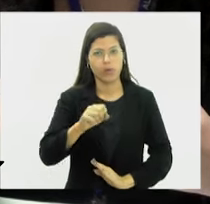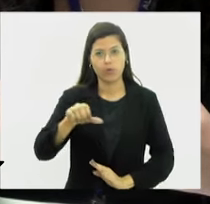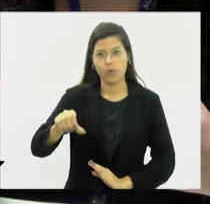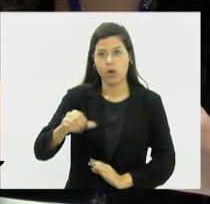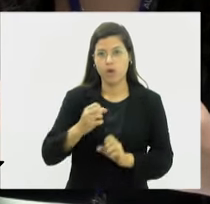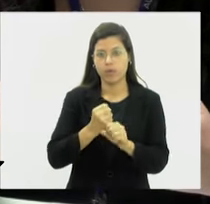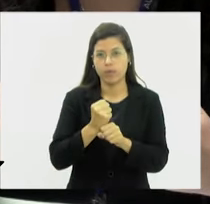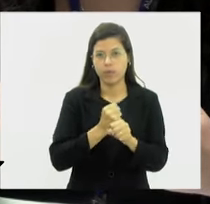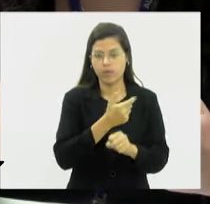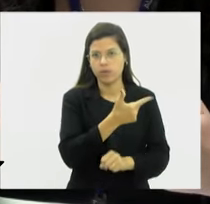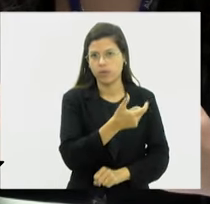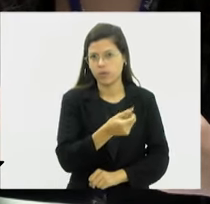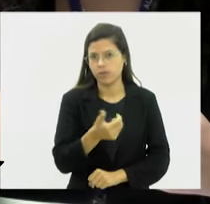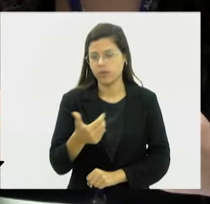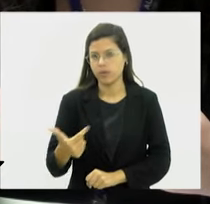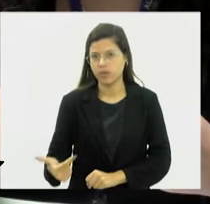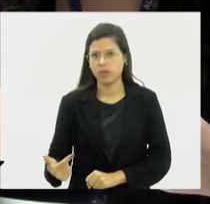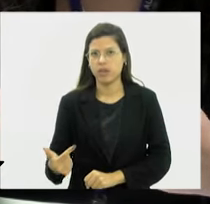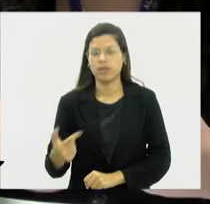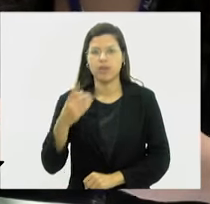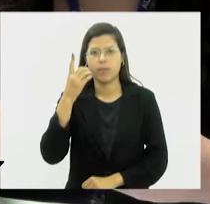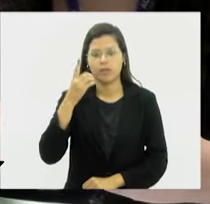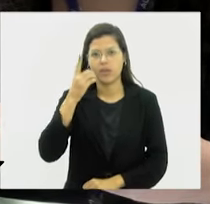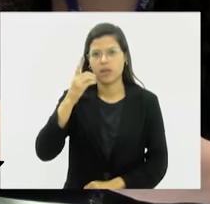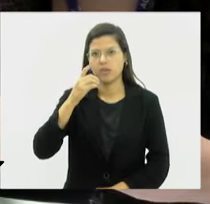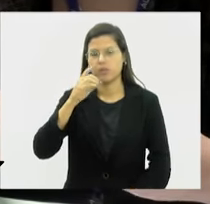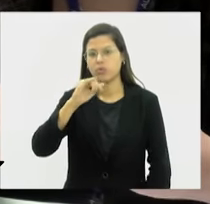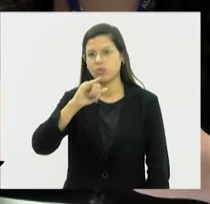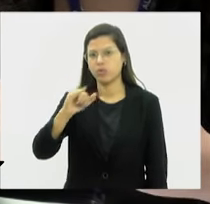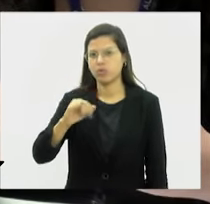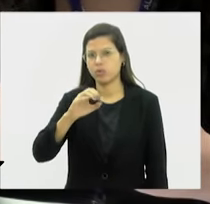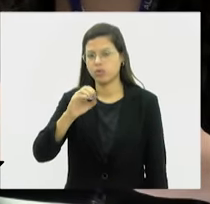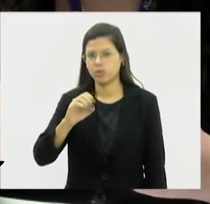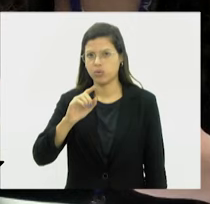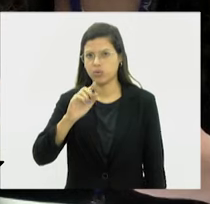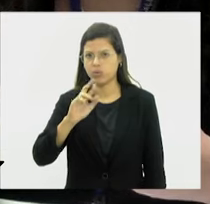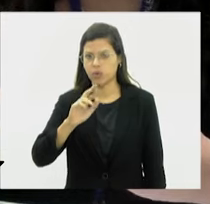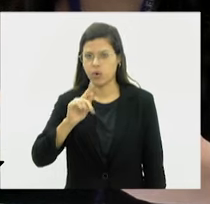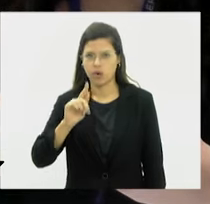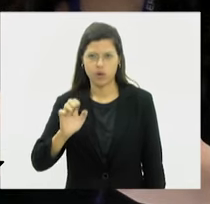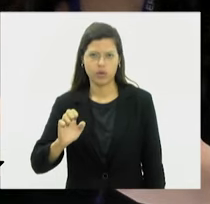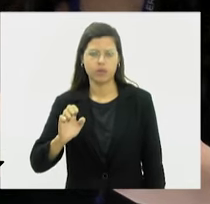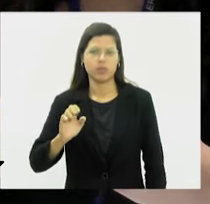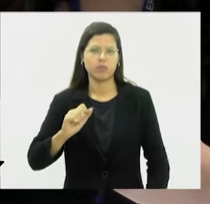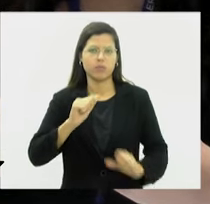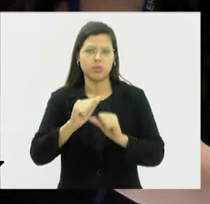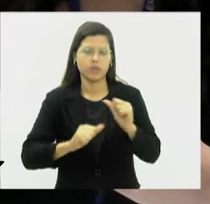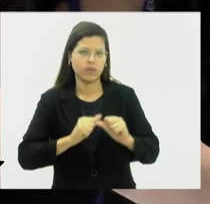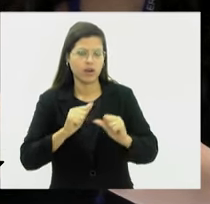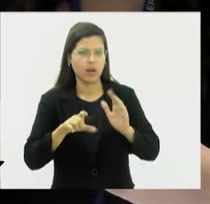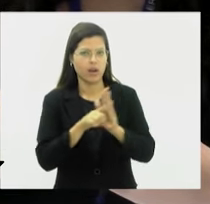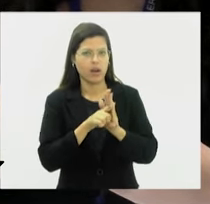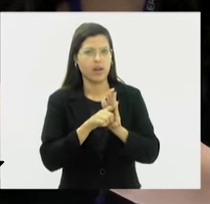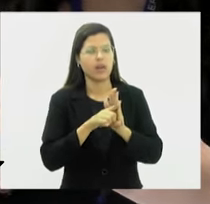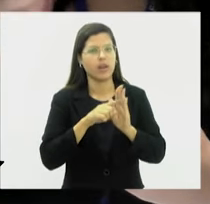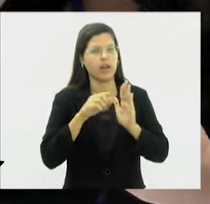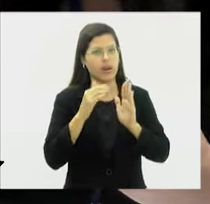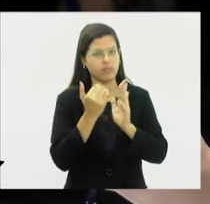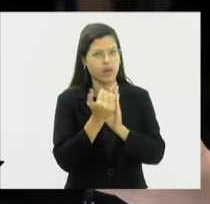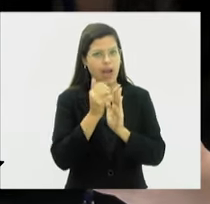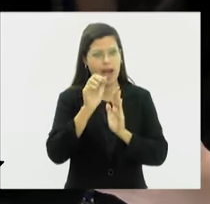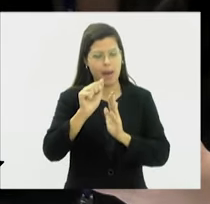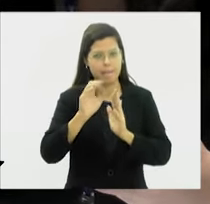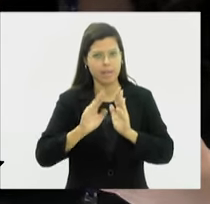689/2023 do deputado Jorge Felipe, que pretende modificar a lei, incluindo os itens A, B e C no artigo